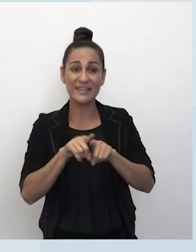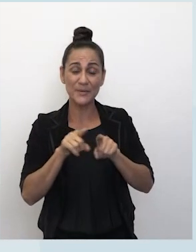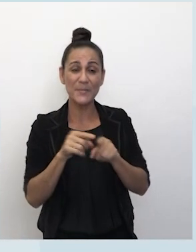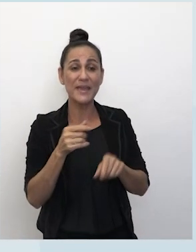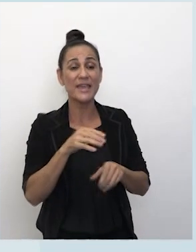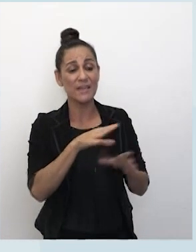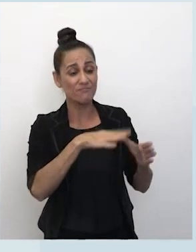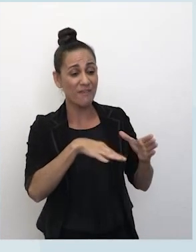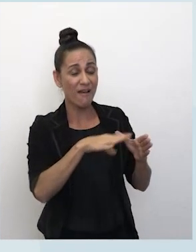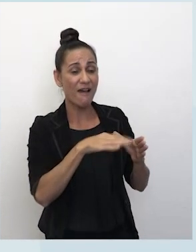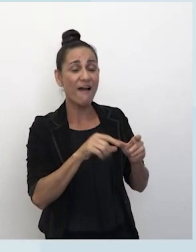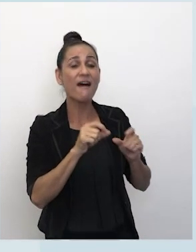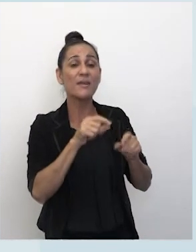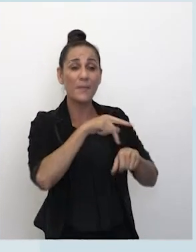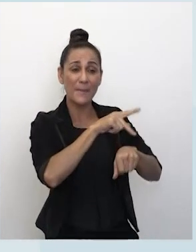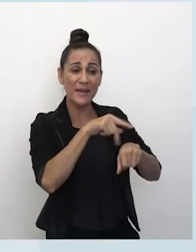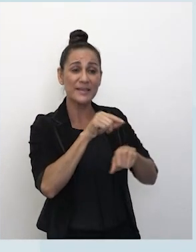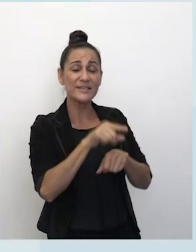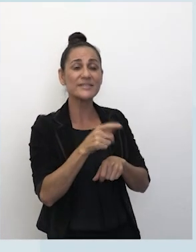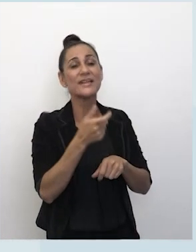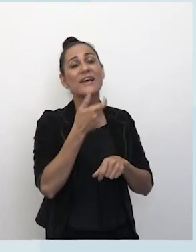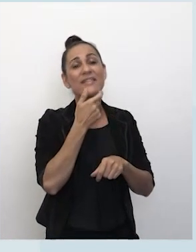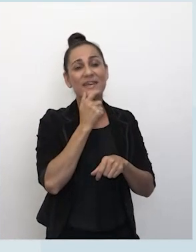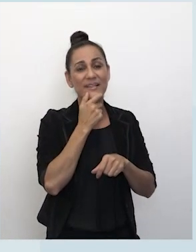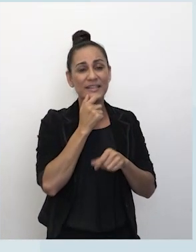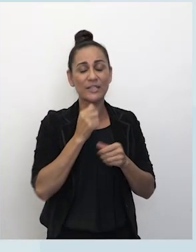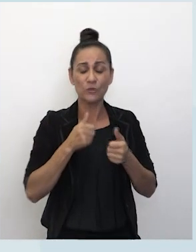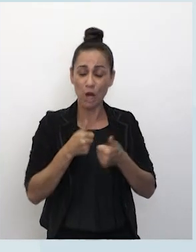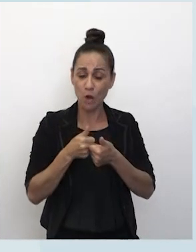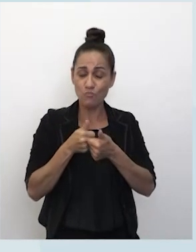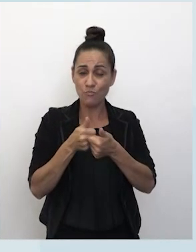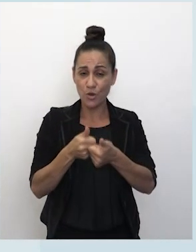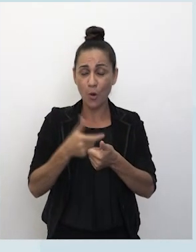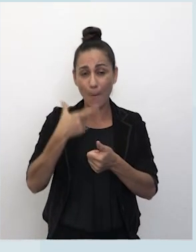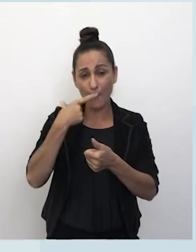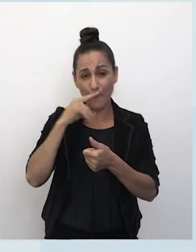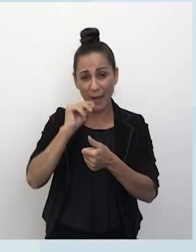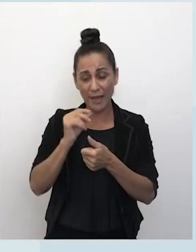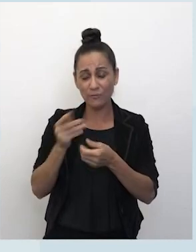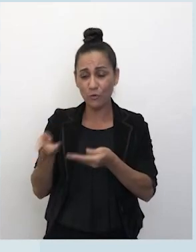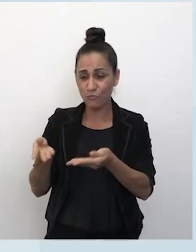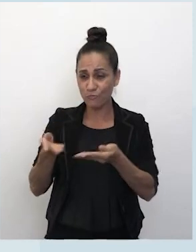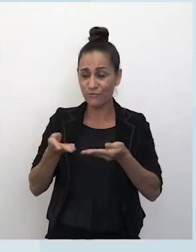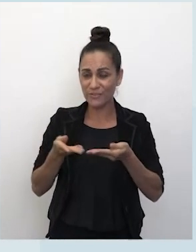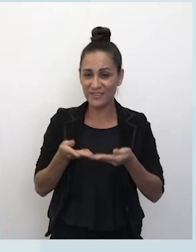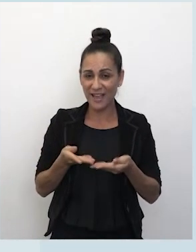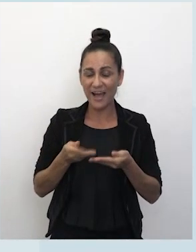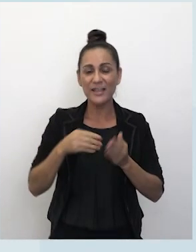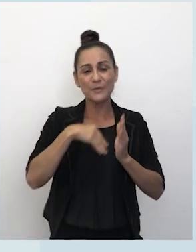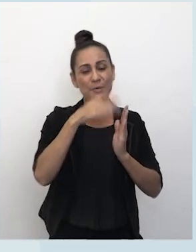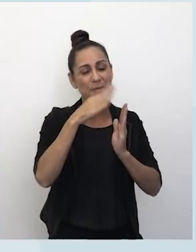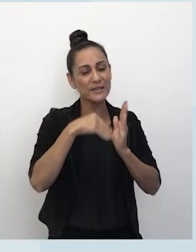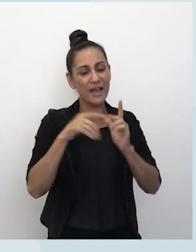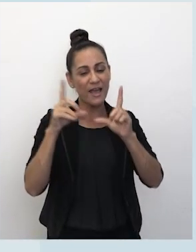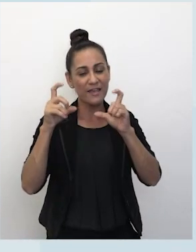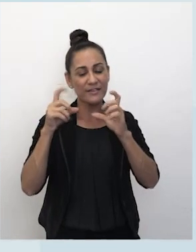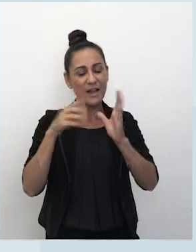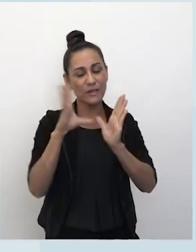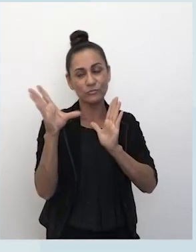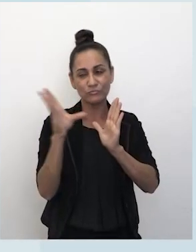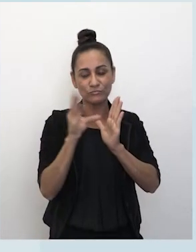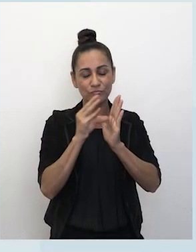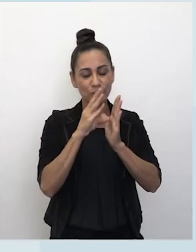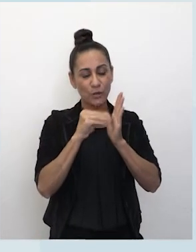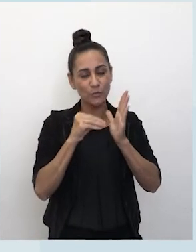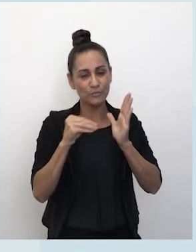tá? Então, a Artemísia acompanhou o pai nessa época e foi convidada para pintar vários retratos de nobres também